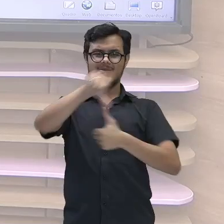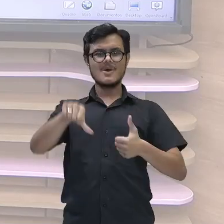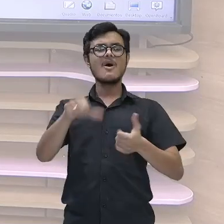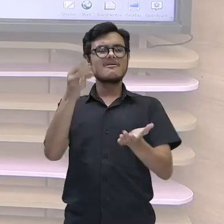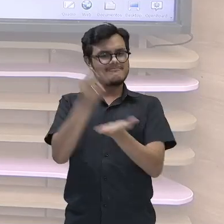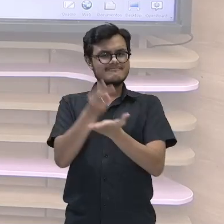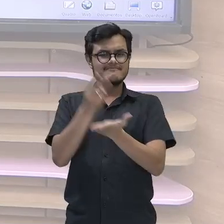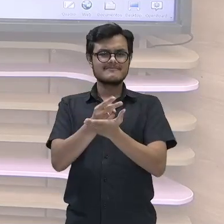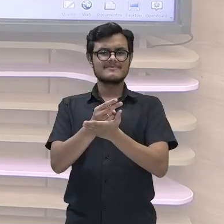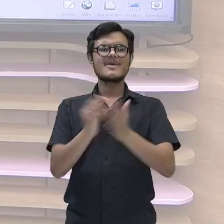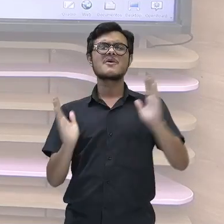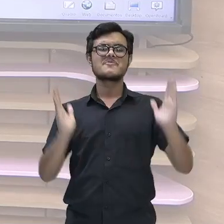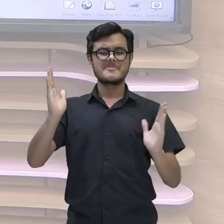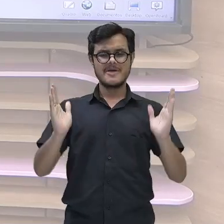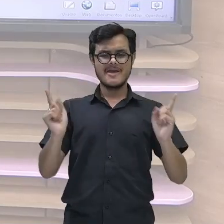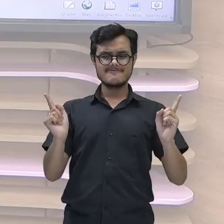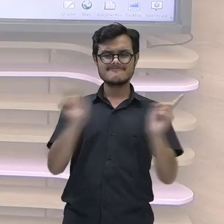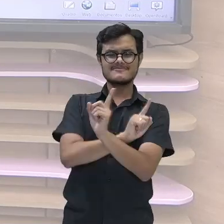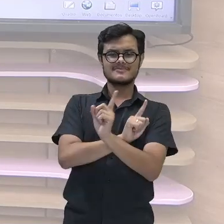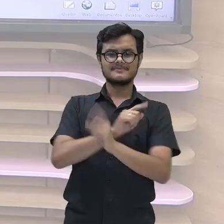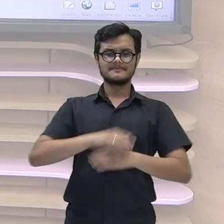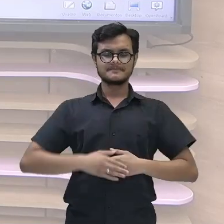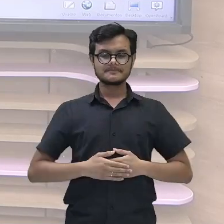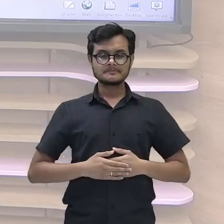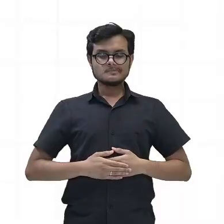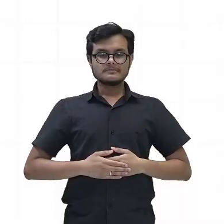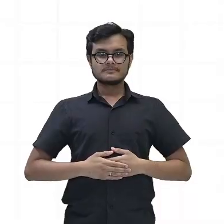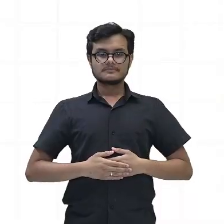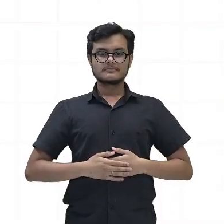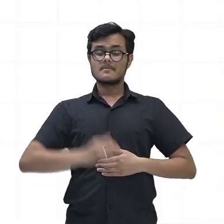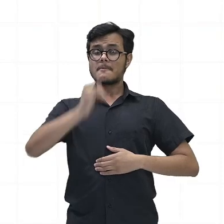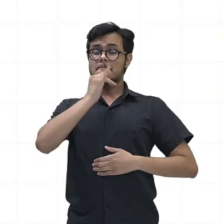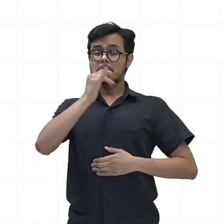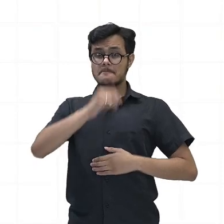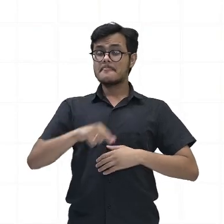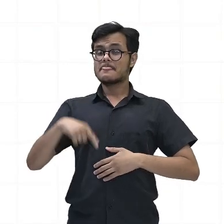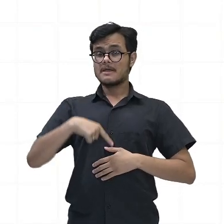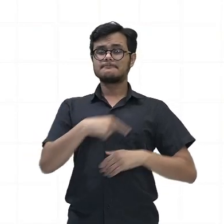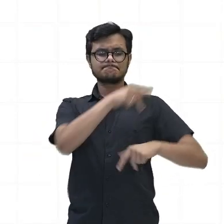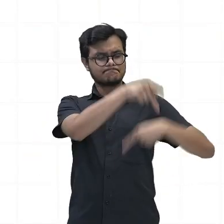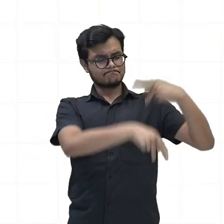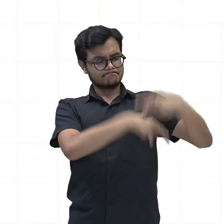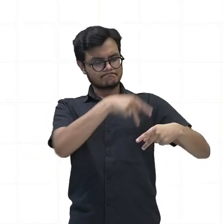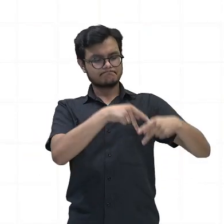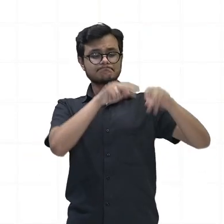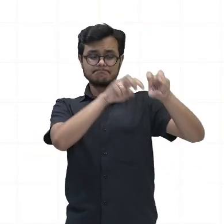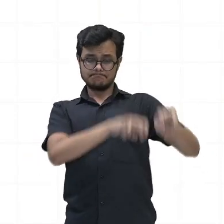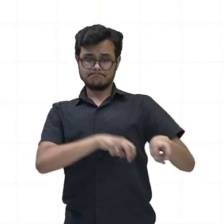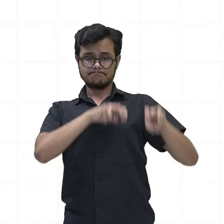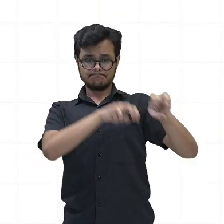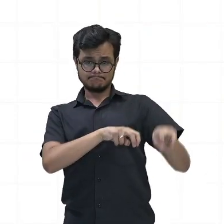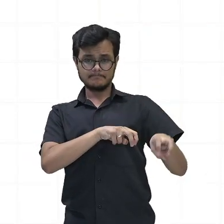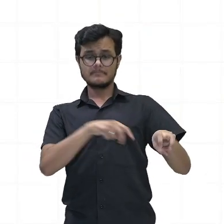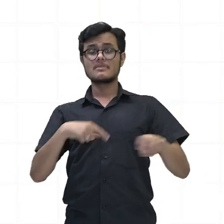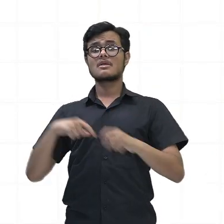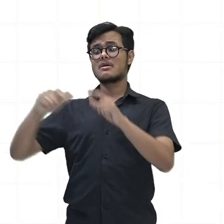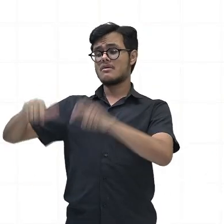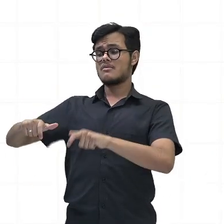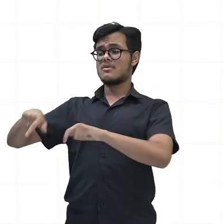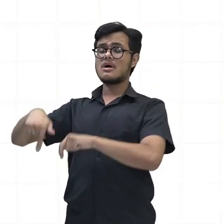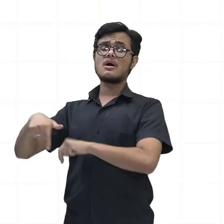dias atuais. Nós temos aí população rural e população urbana, certo? Onde a gente vai